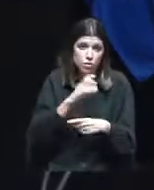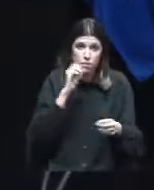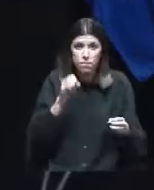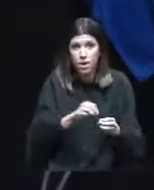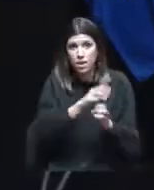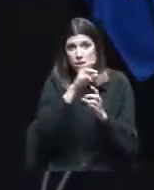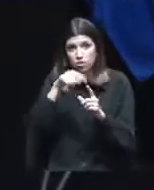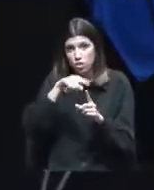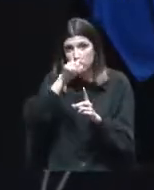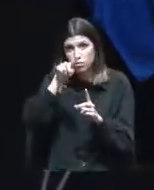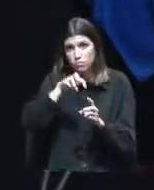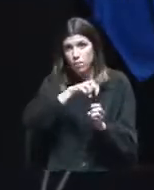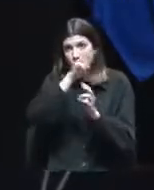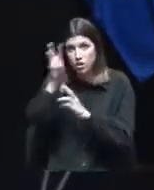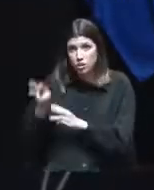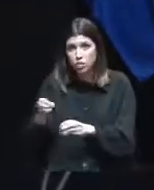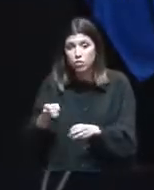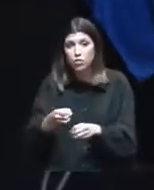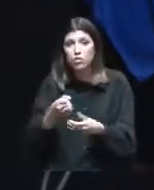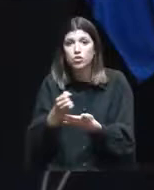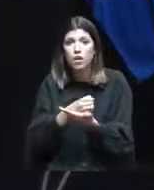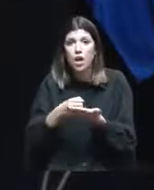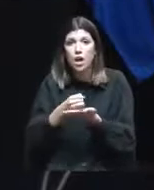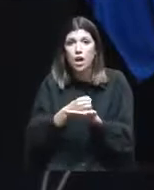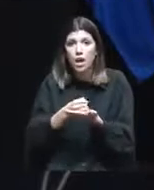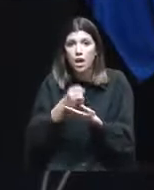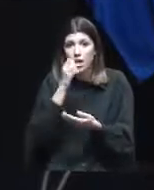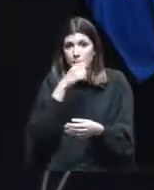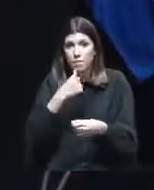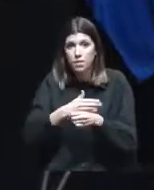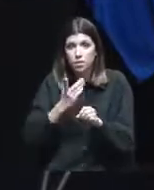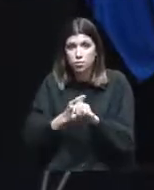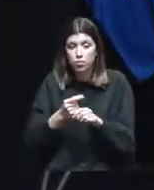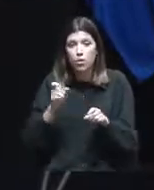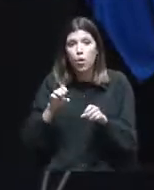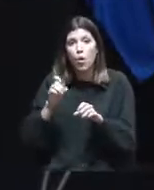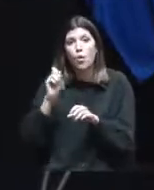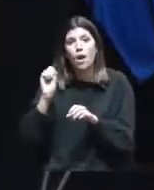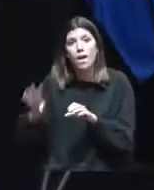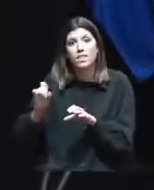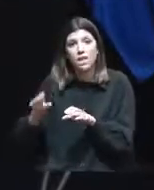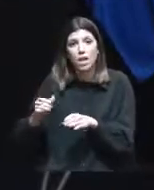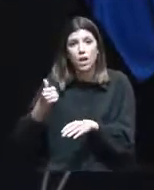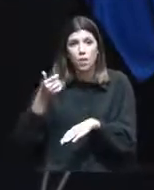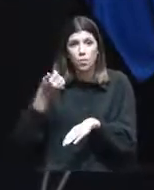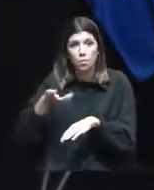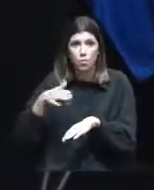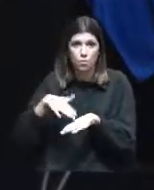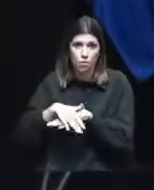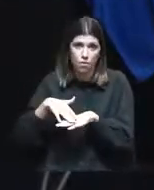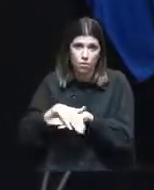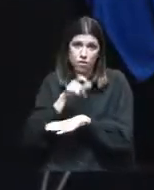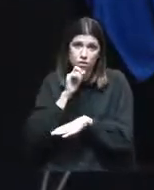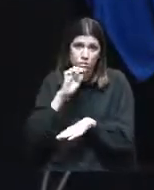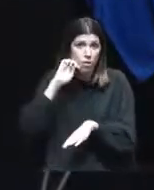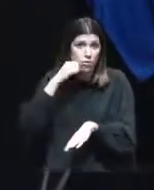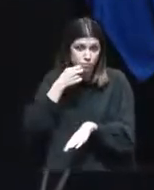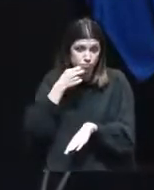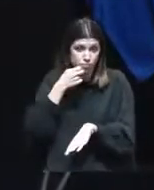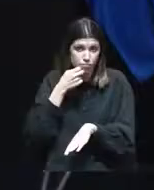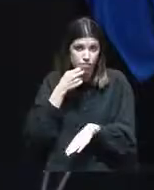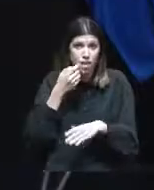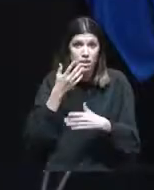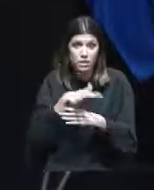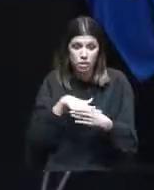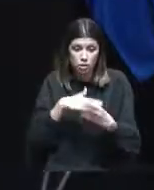Nações, no Campo das Cebolas e no Aterro da Boa Vista, e isto poderá ser apenas uma pequena parte de um grande problema. Perante